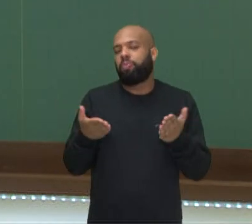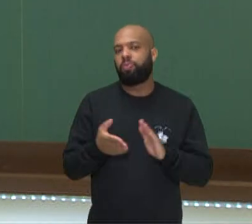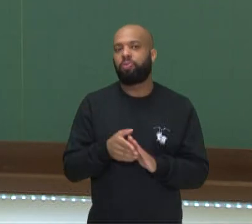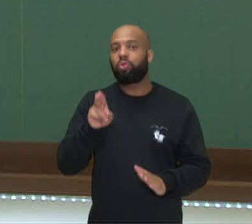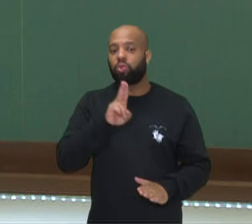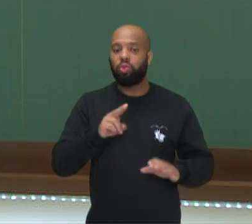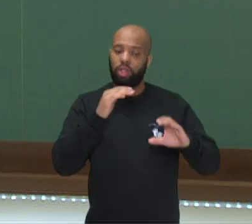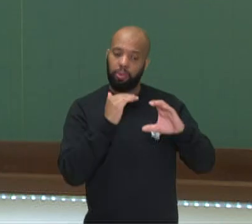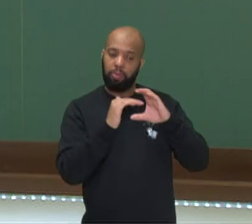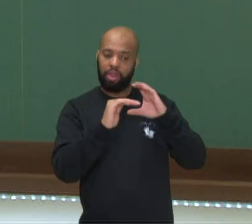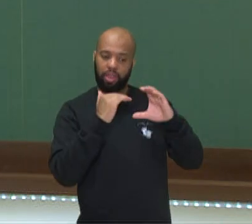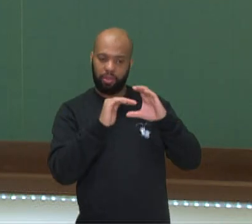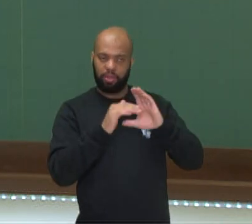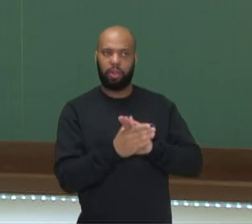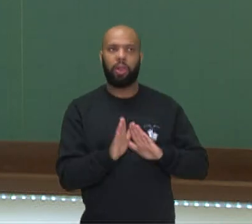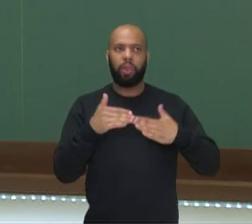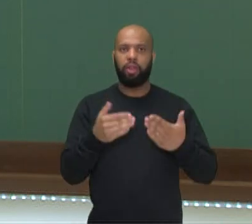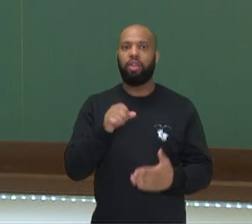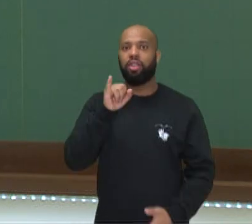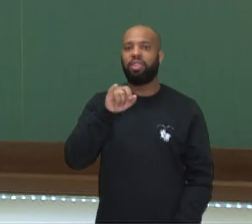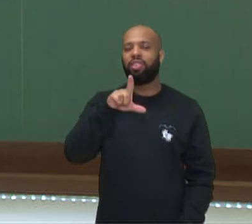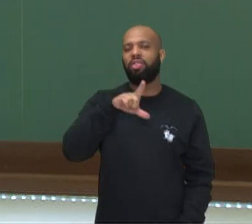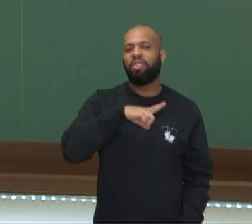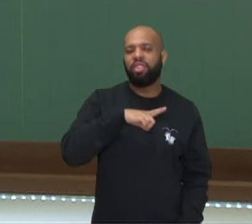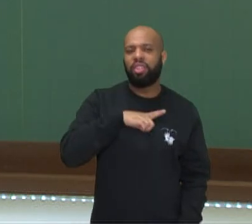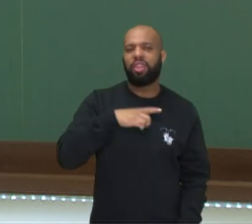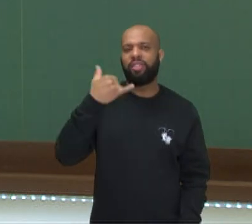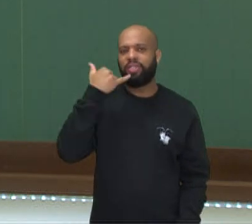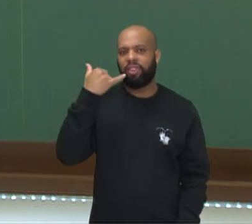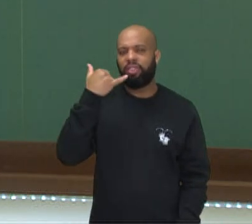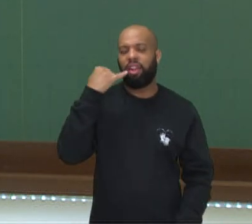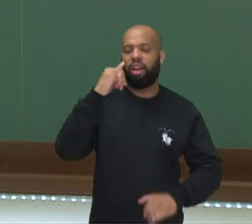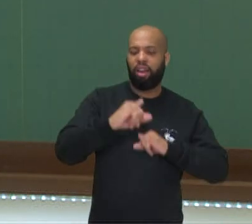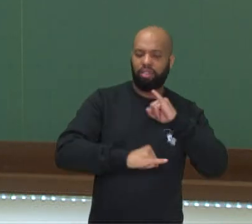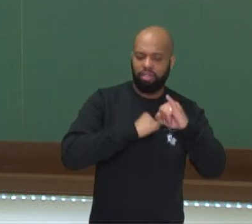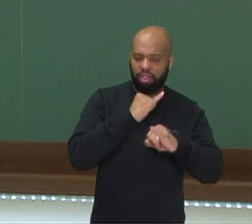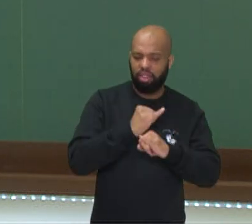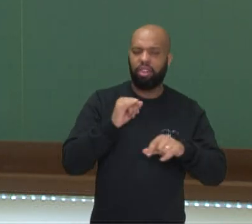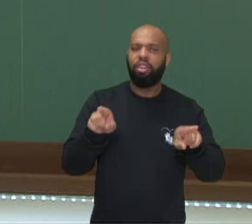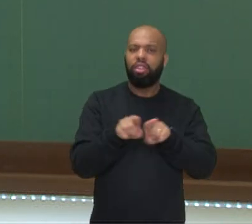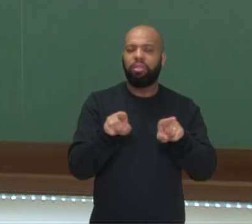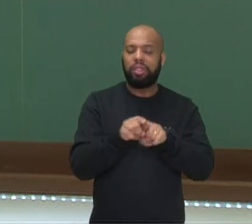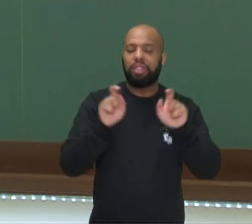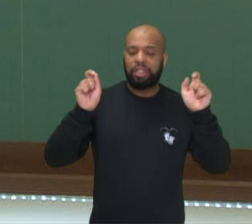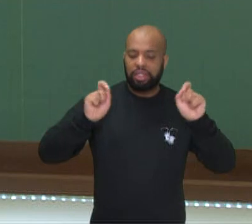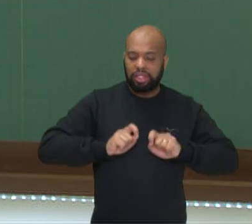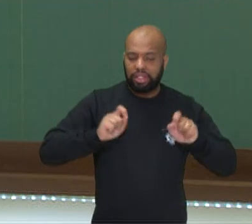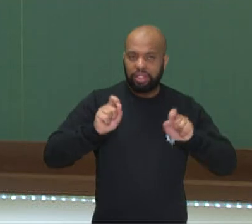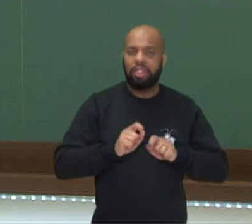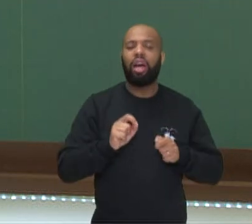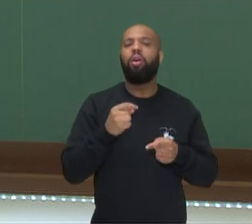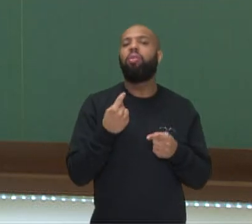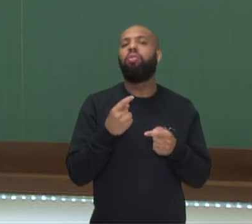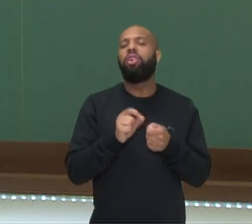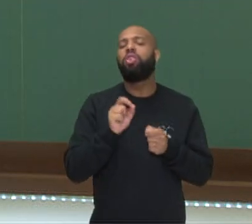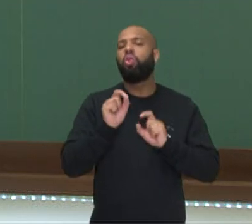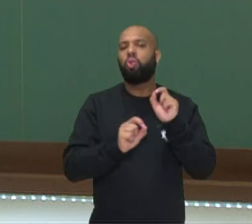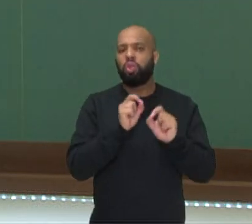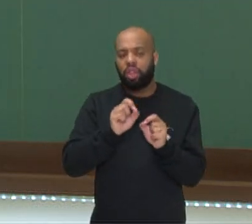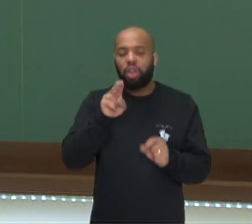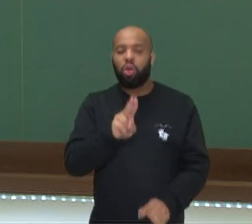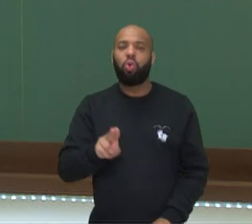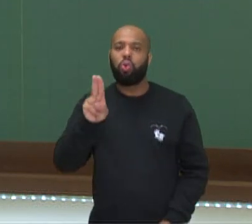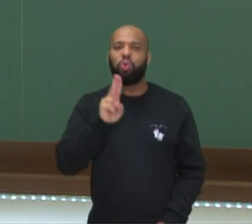o e-mail. Então, tendo um aparelho celular, uma internet, então a gente pode utilizar esses meios